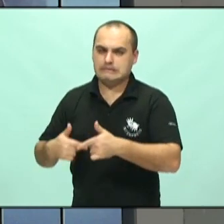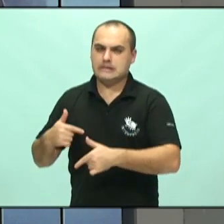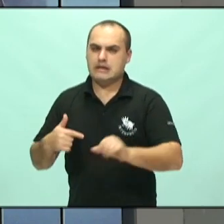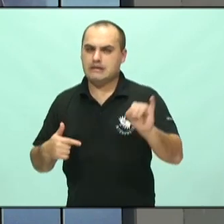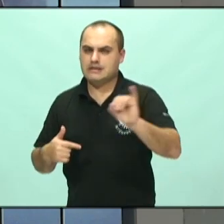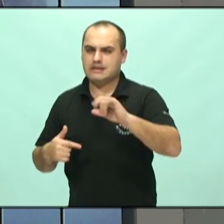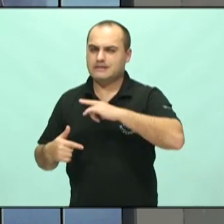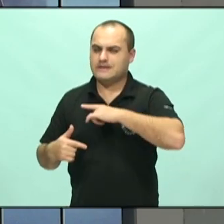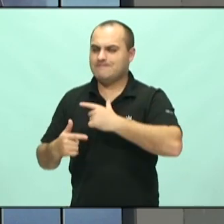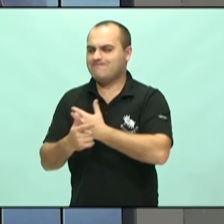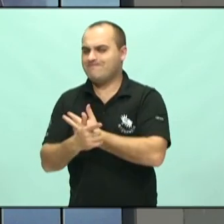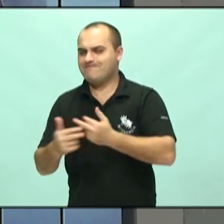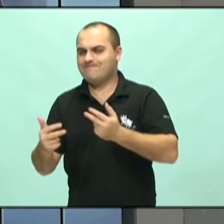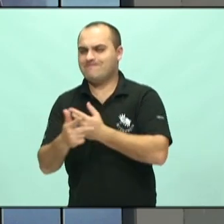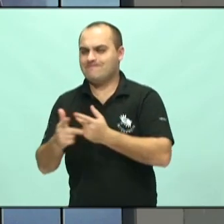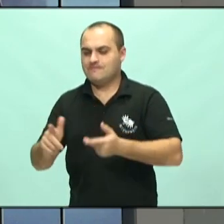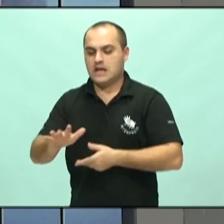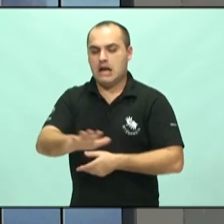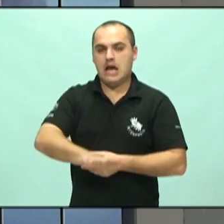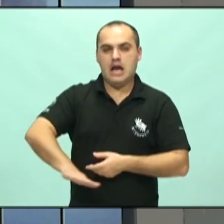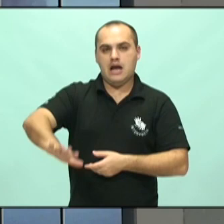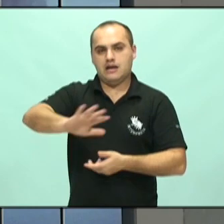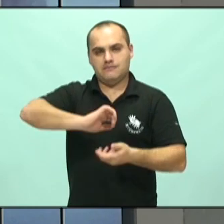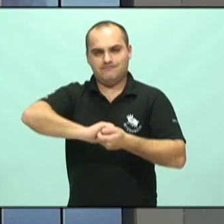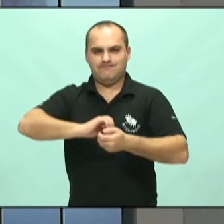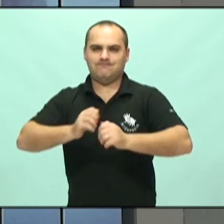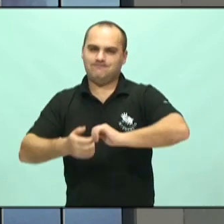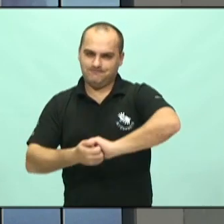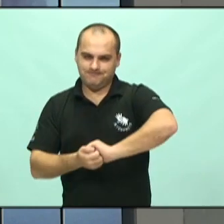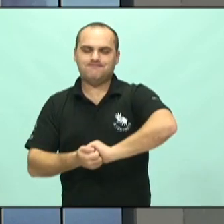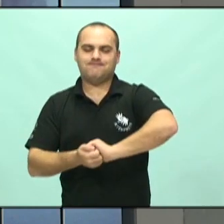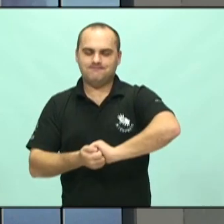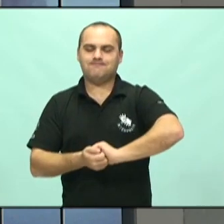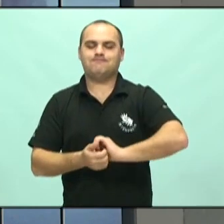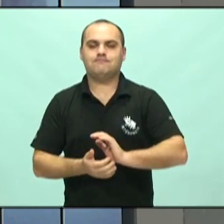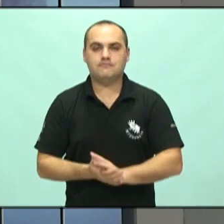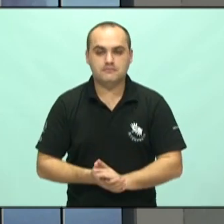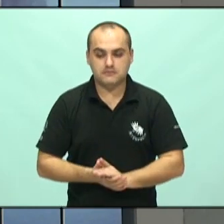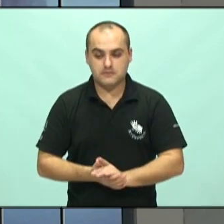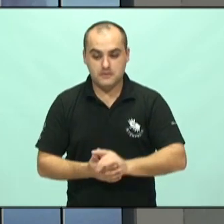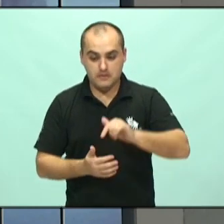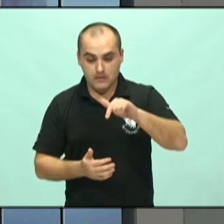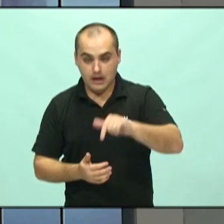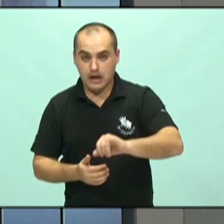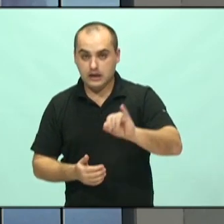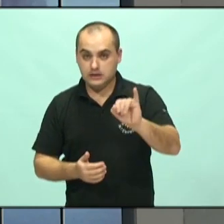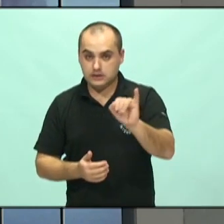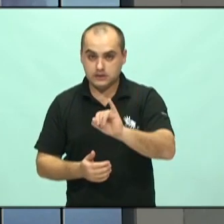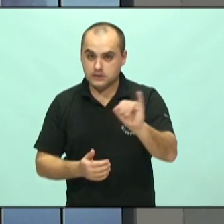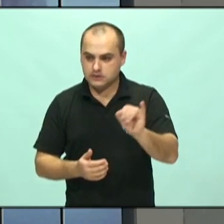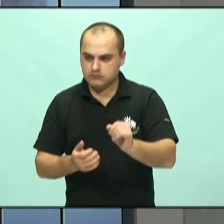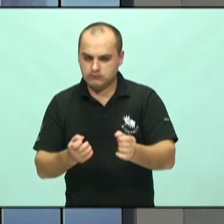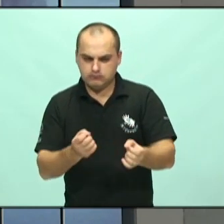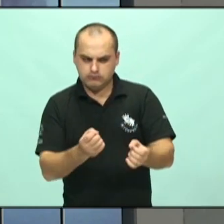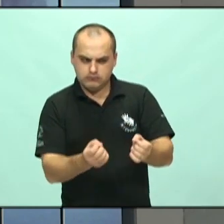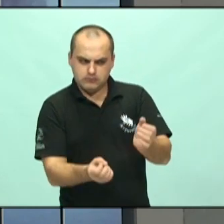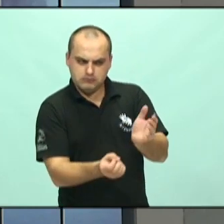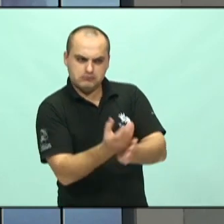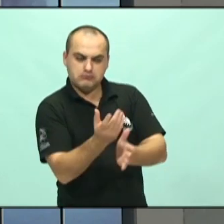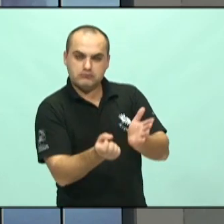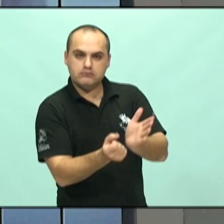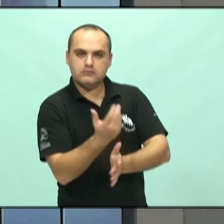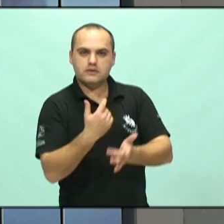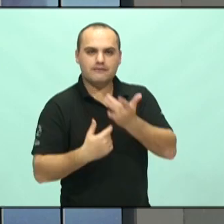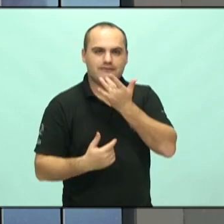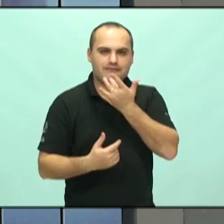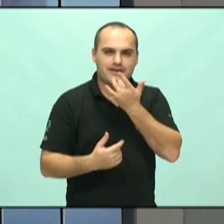na área das artes. Itajaí é um grande celeiro artístico, a produção aqui ela é mais eficaz, principalmente nas